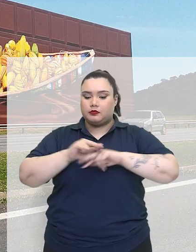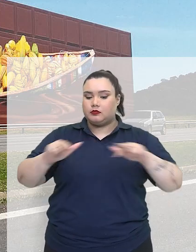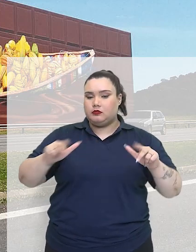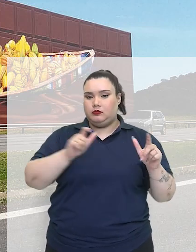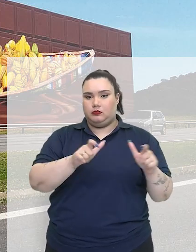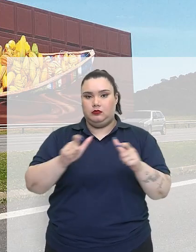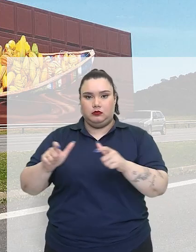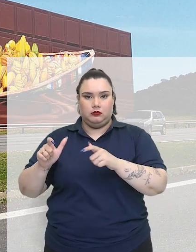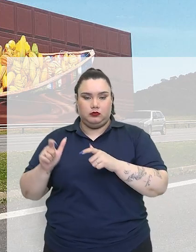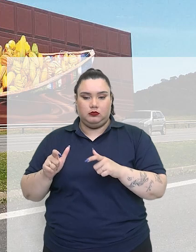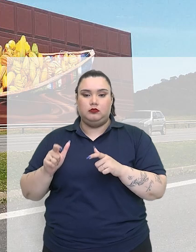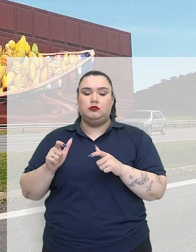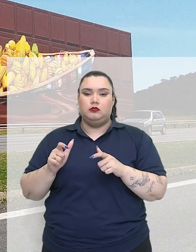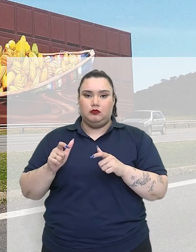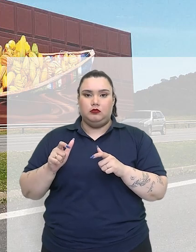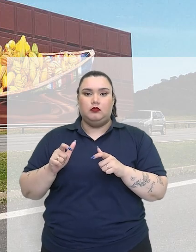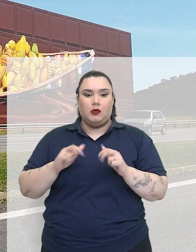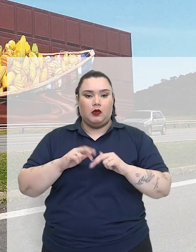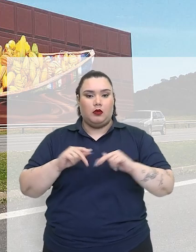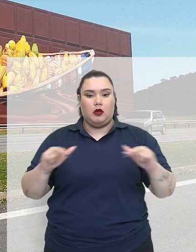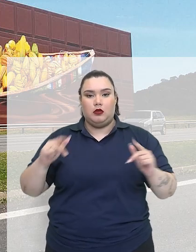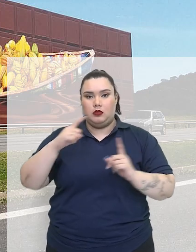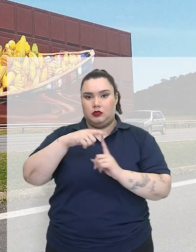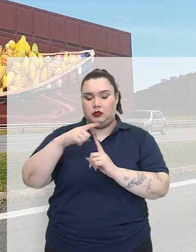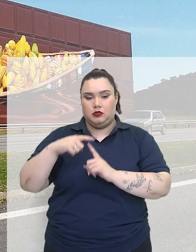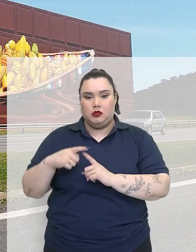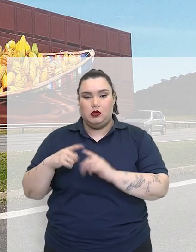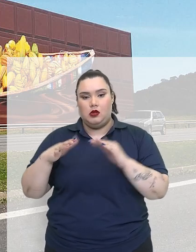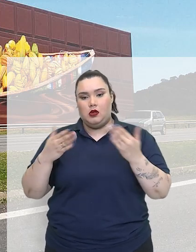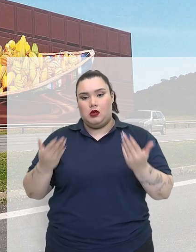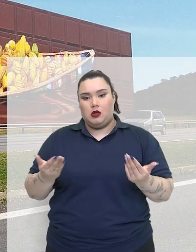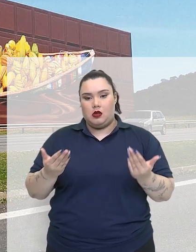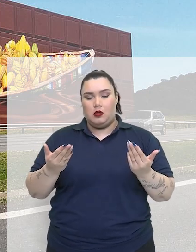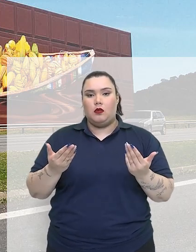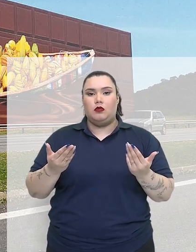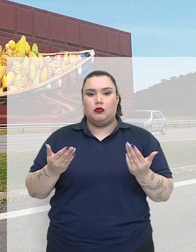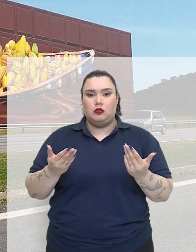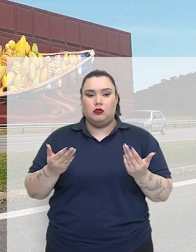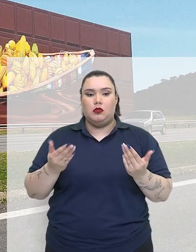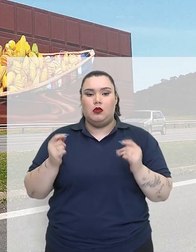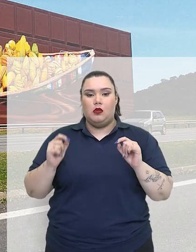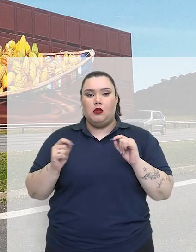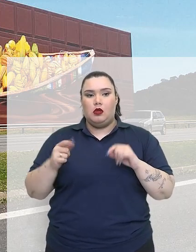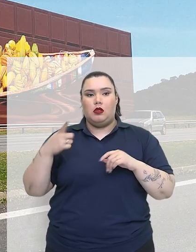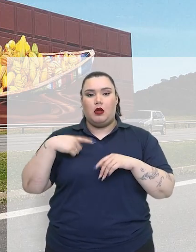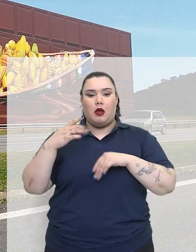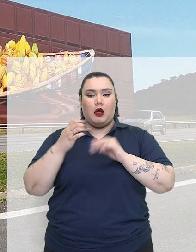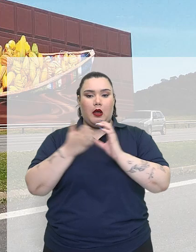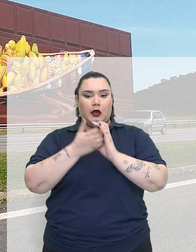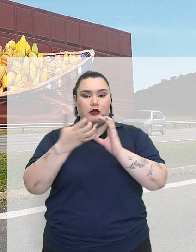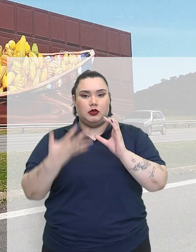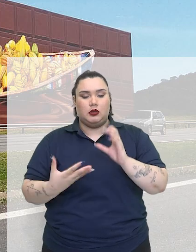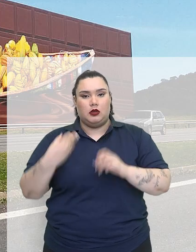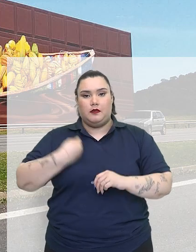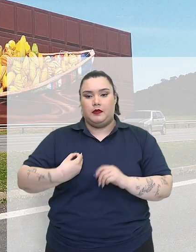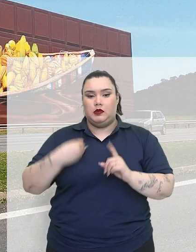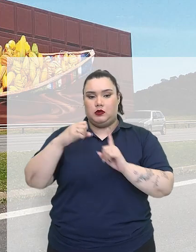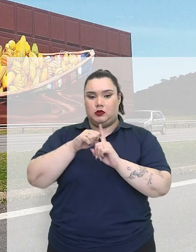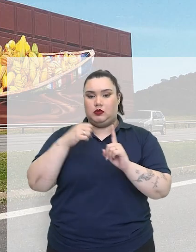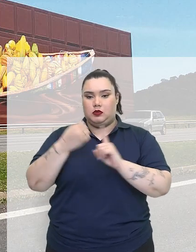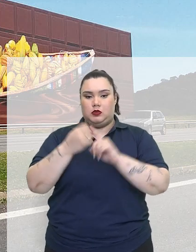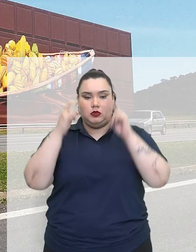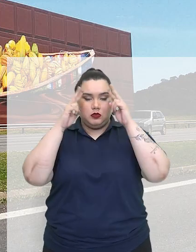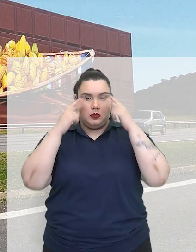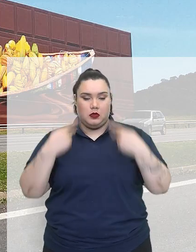locais, né, de diversas maneiras. Então, um dos fatores mais característicos da vida social dos